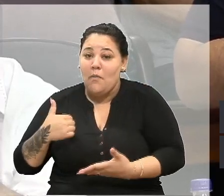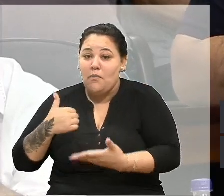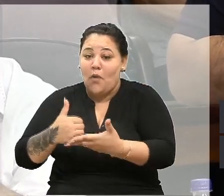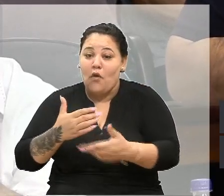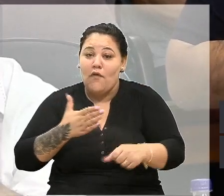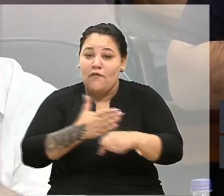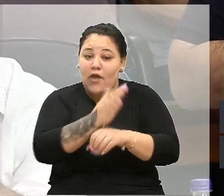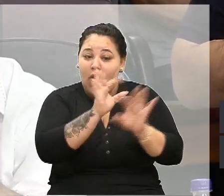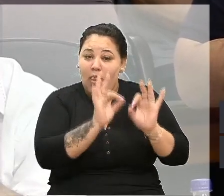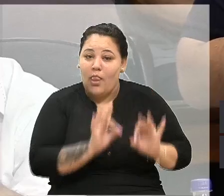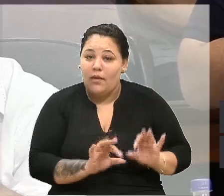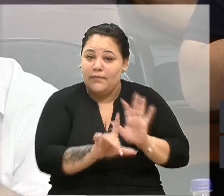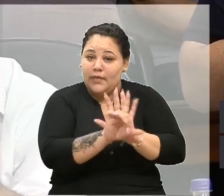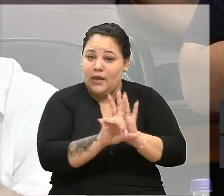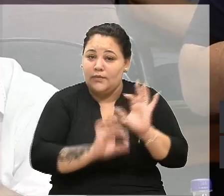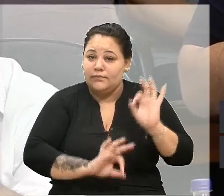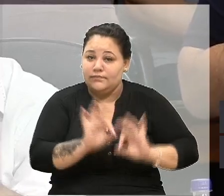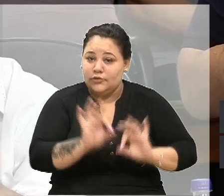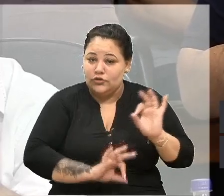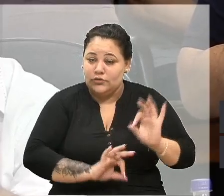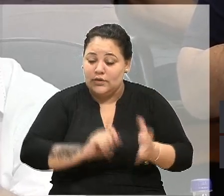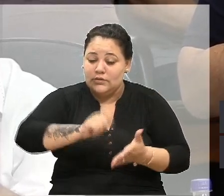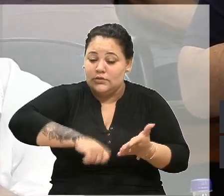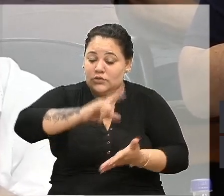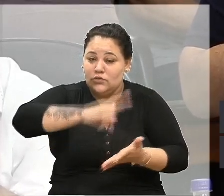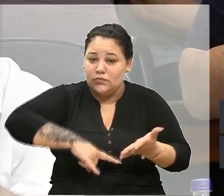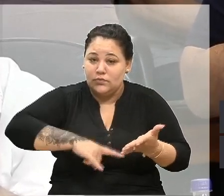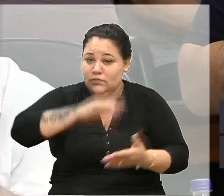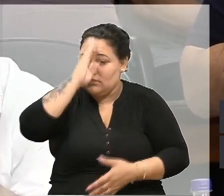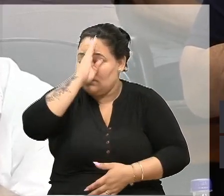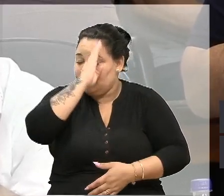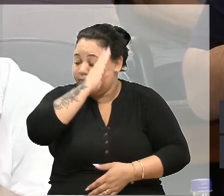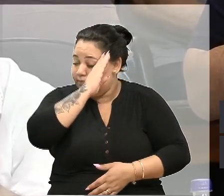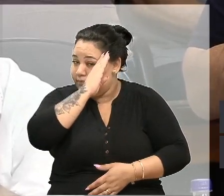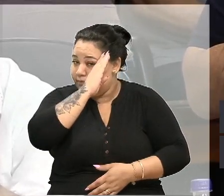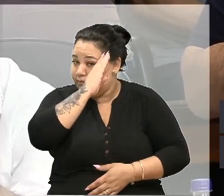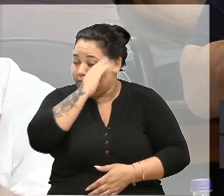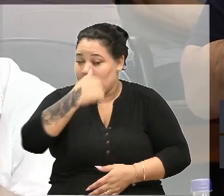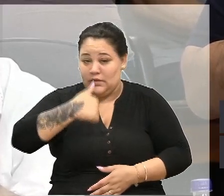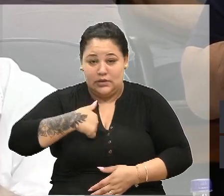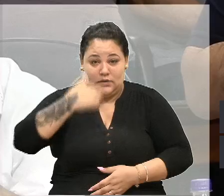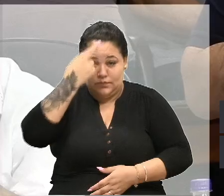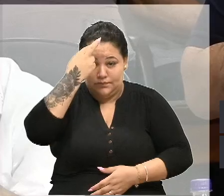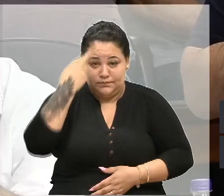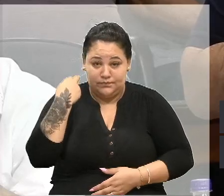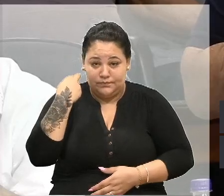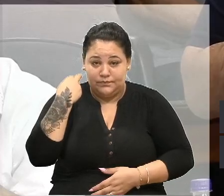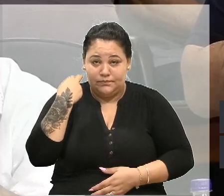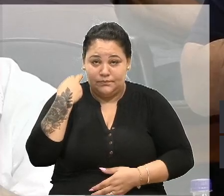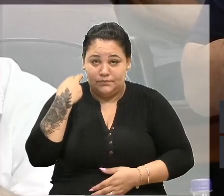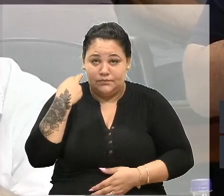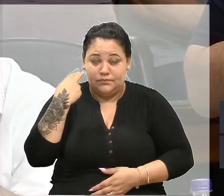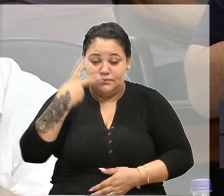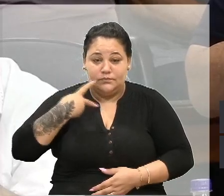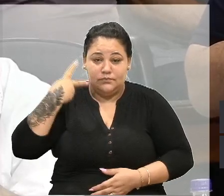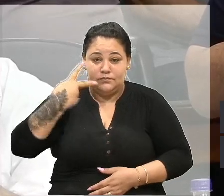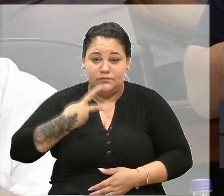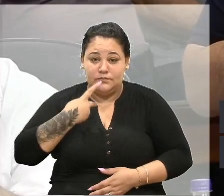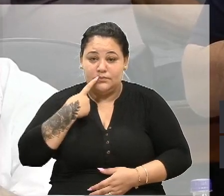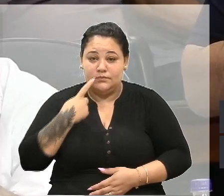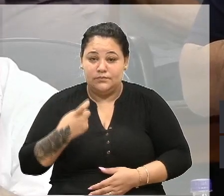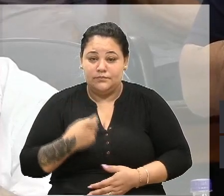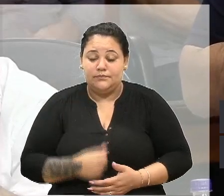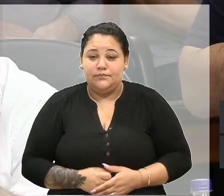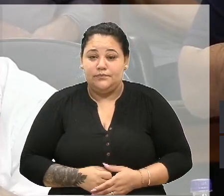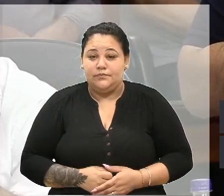apreciação. Assina este documento o vereador Adriano Bressan, este vereador, relator ADOC e vereadora Rose